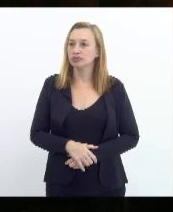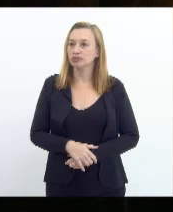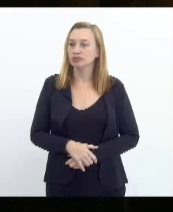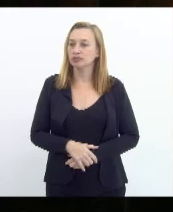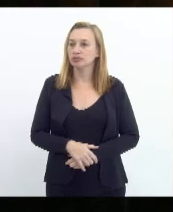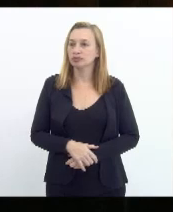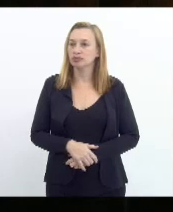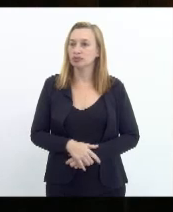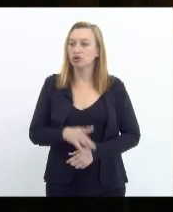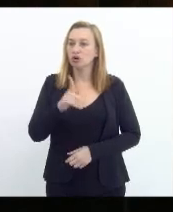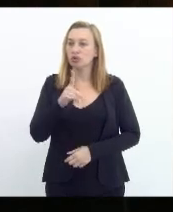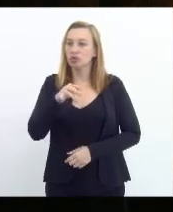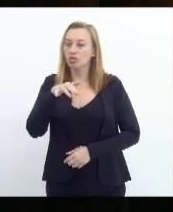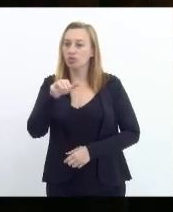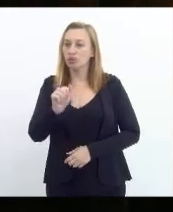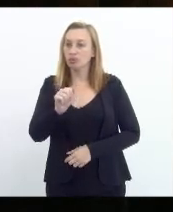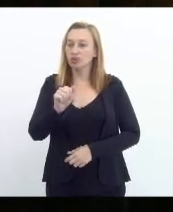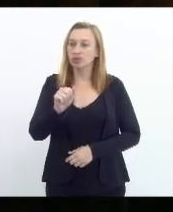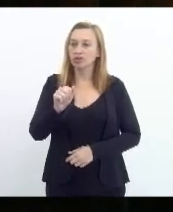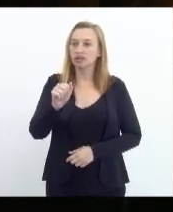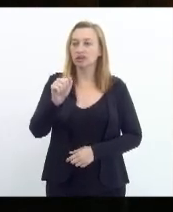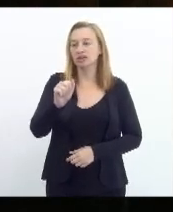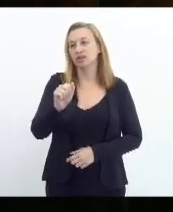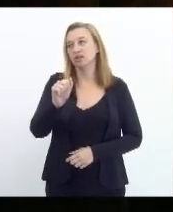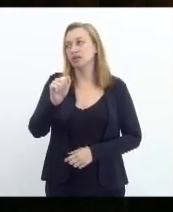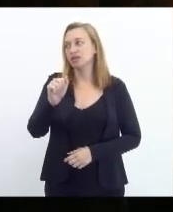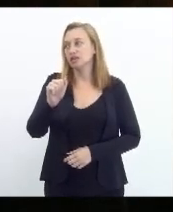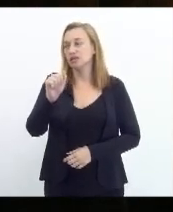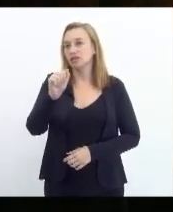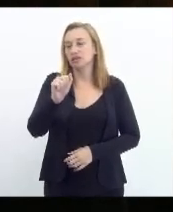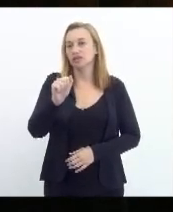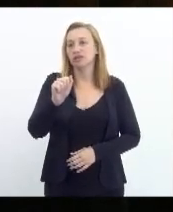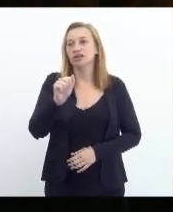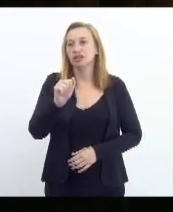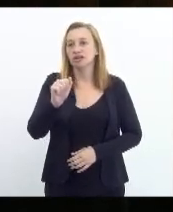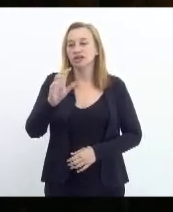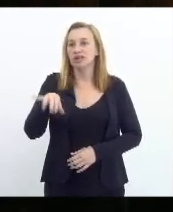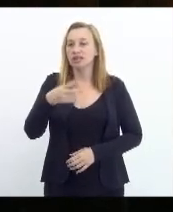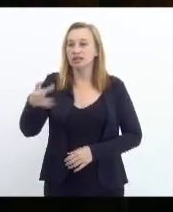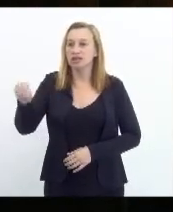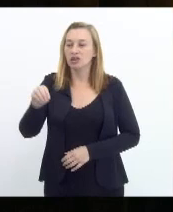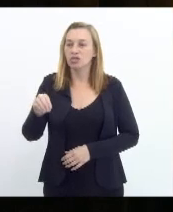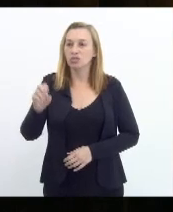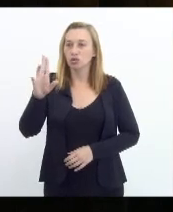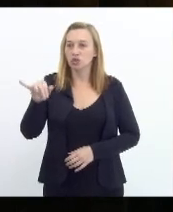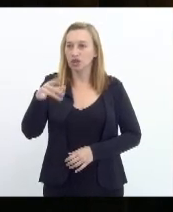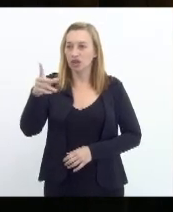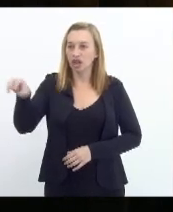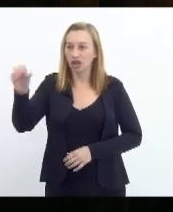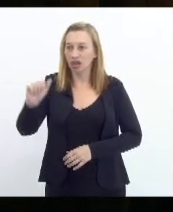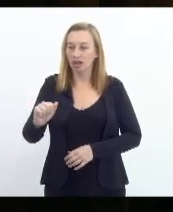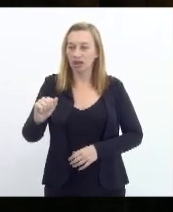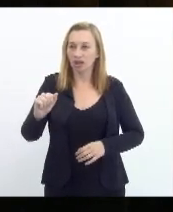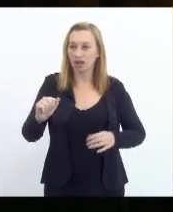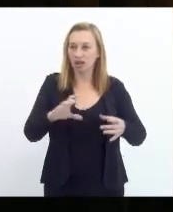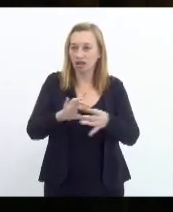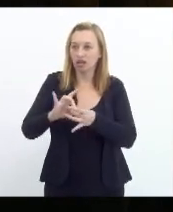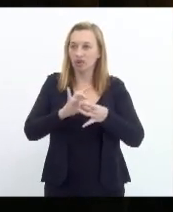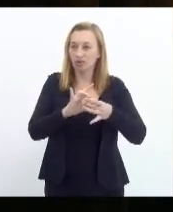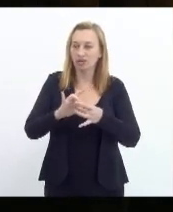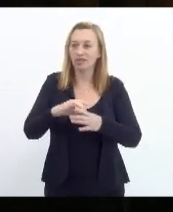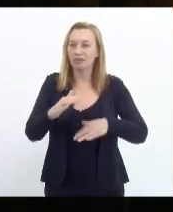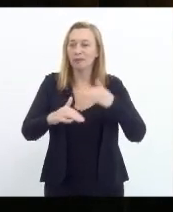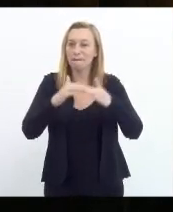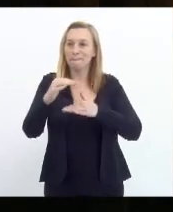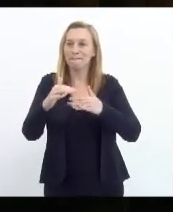do programa das Nações Unidas para o desenvolvimento que é o pino di e da ONU mulheres